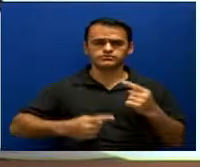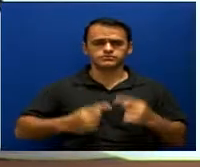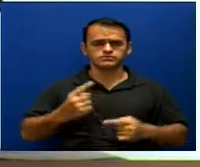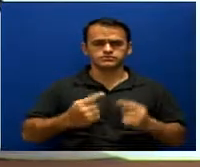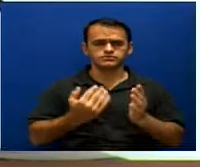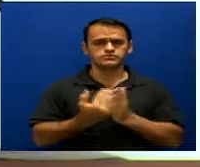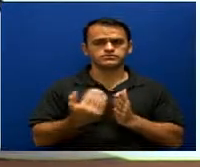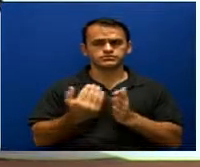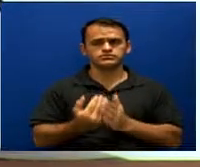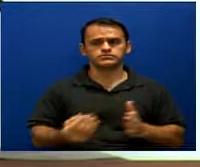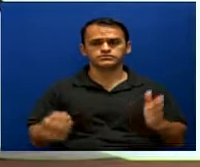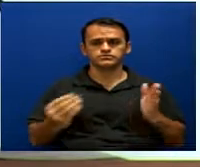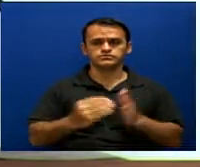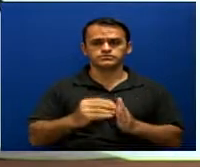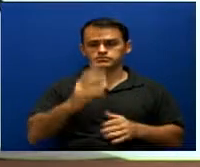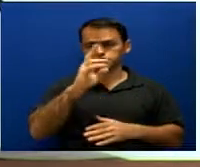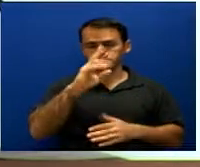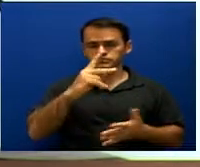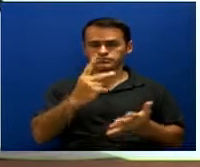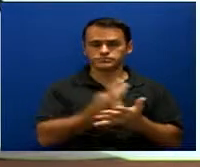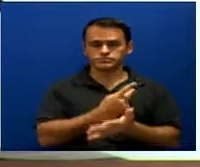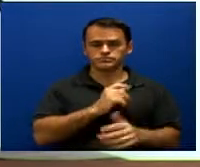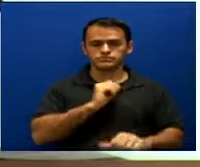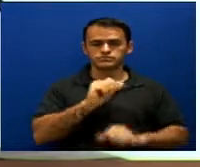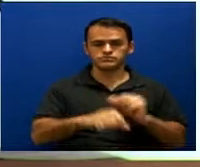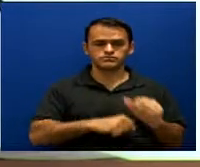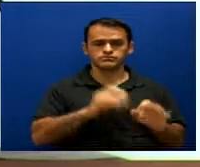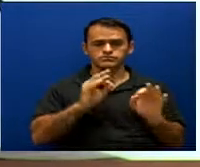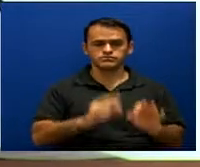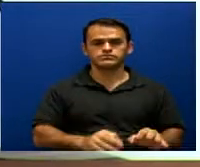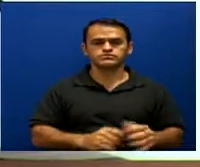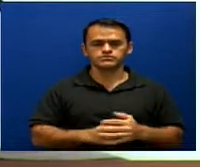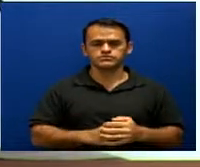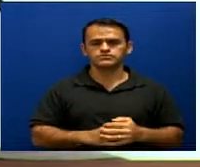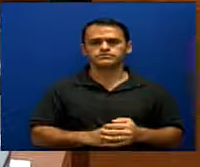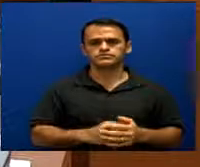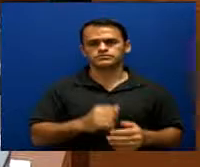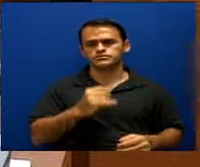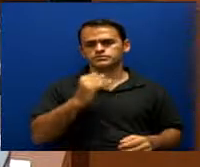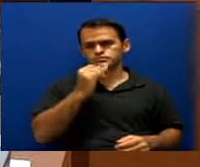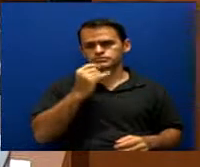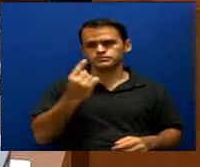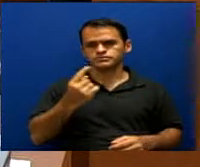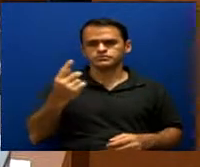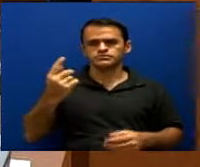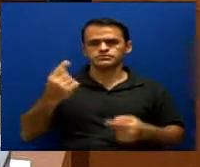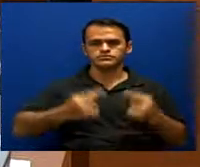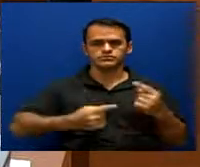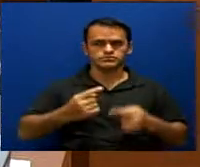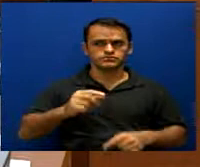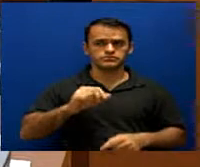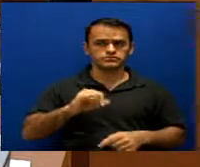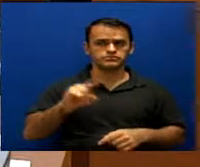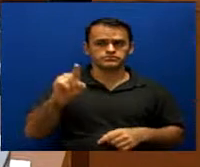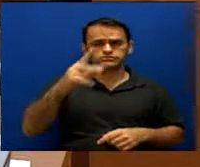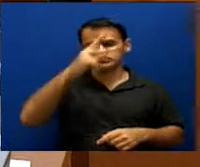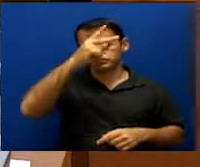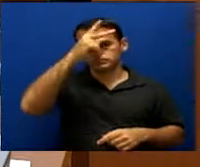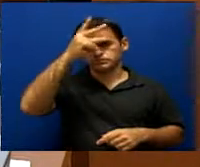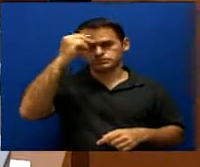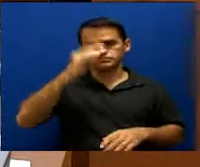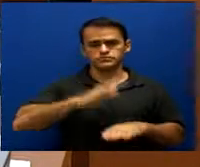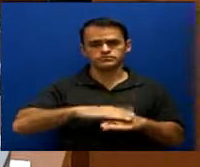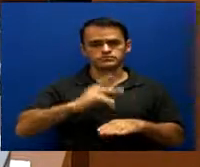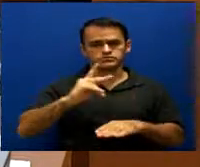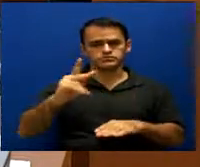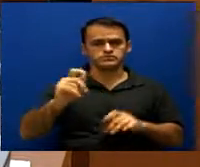emendas é para isso, é para corrigir as falhas que foram colocadas. Então, aqui, a gente vai votar da mesma maneira que a primeira discussão, e se o prefeito fizer alguma coisa,